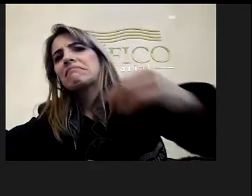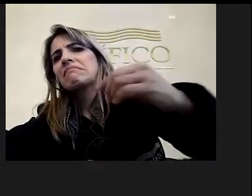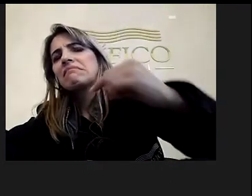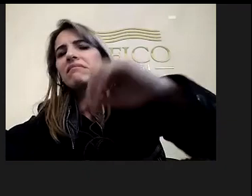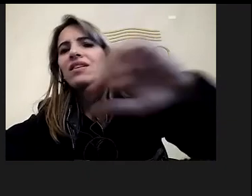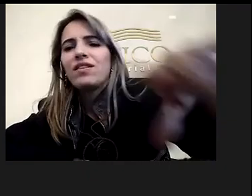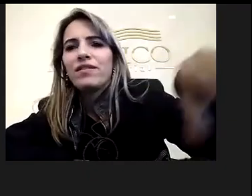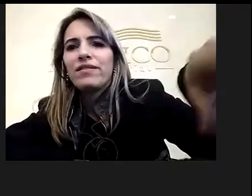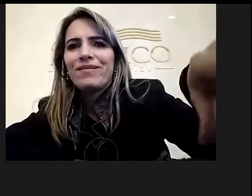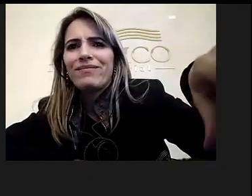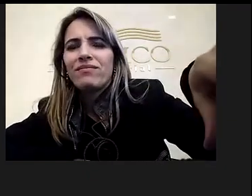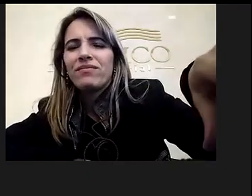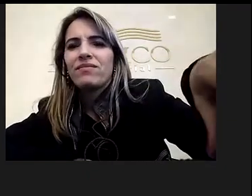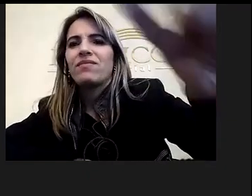noite.